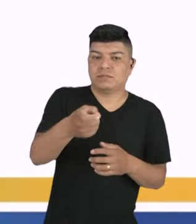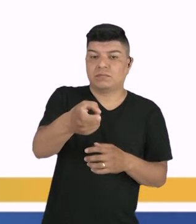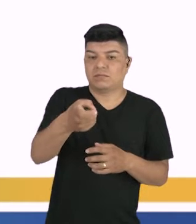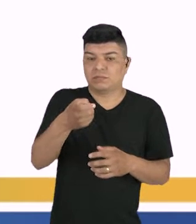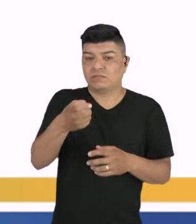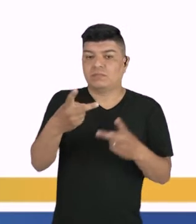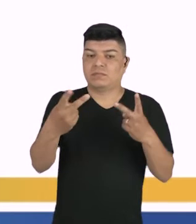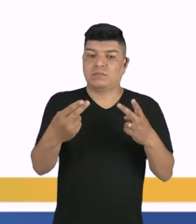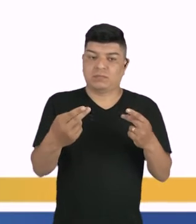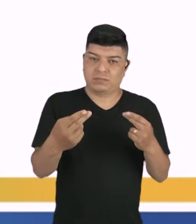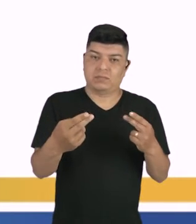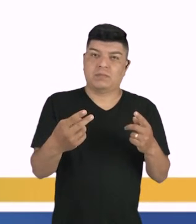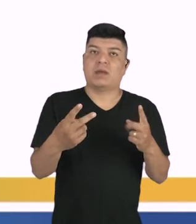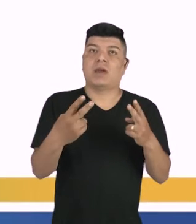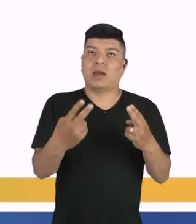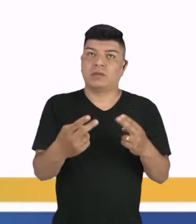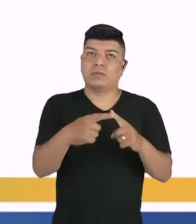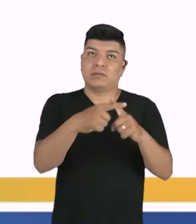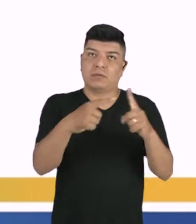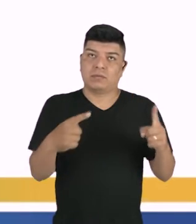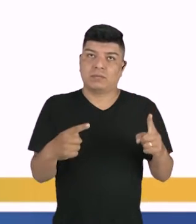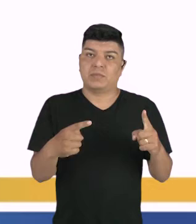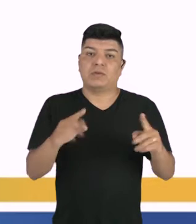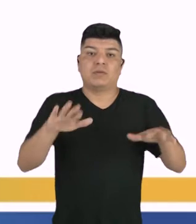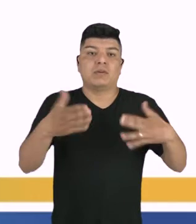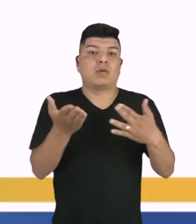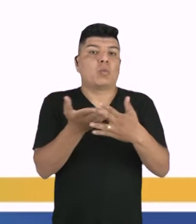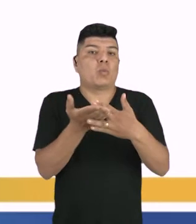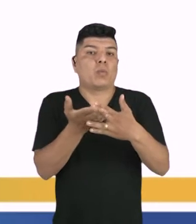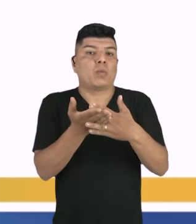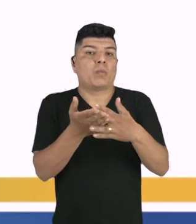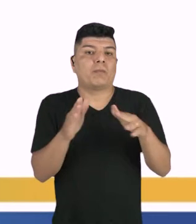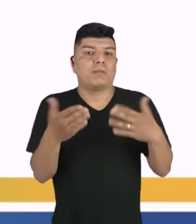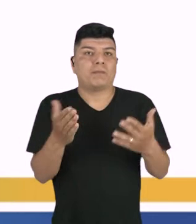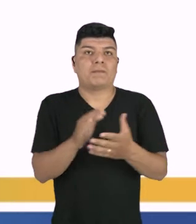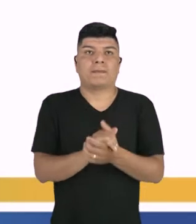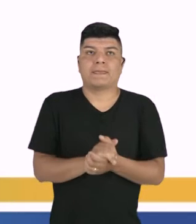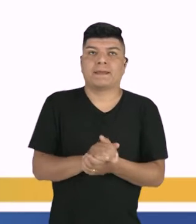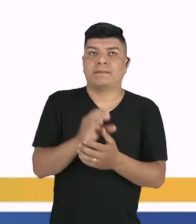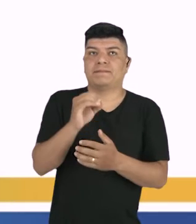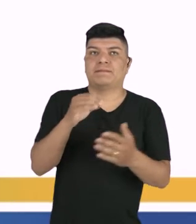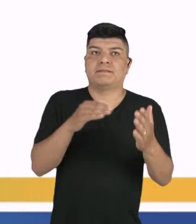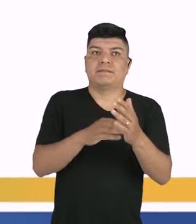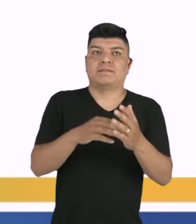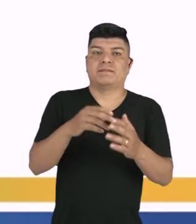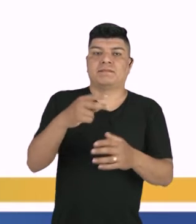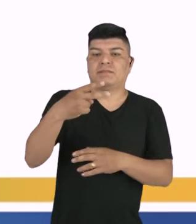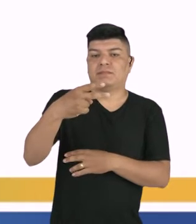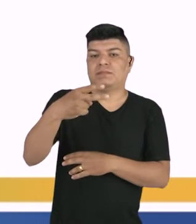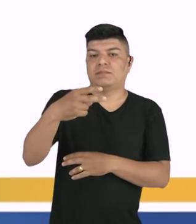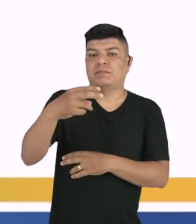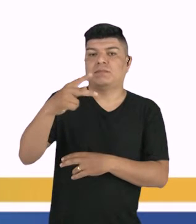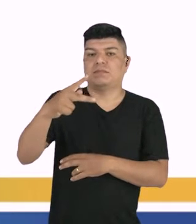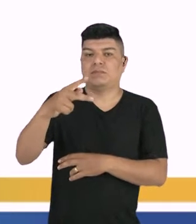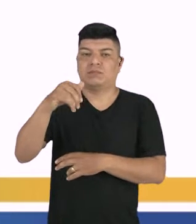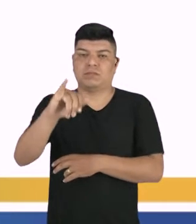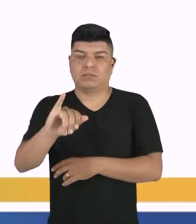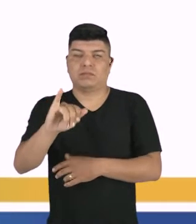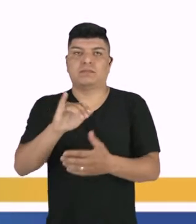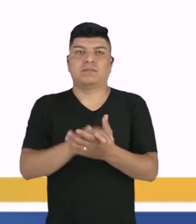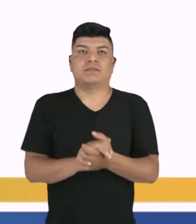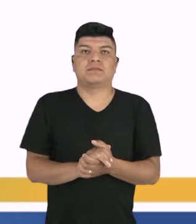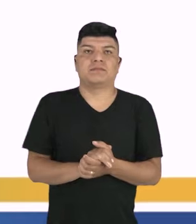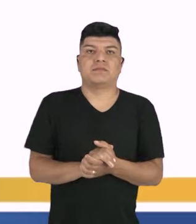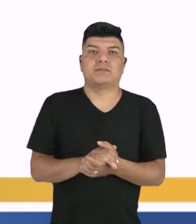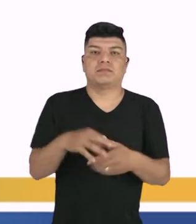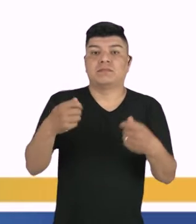meio em qual intervalo? Isso é importante, ó. De 0 a 2π, uma volta completa. O que nós